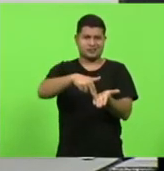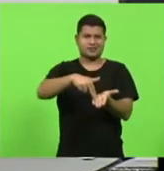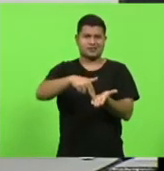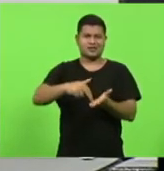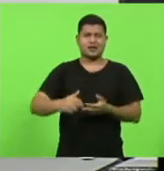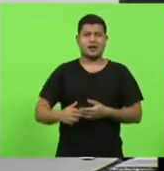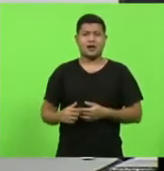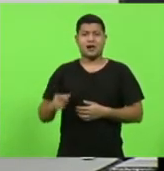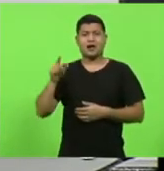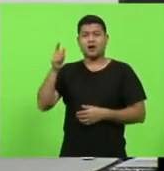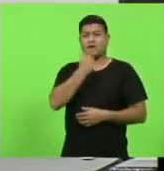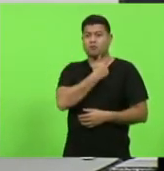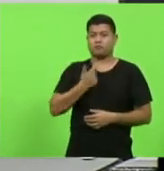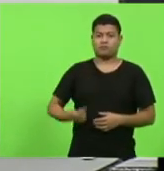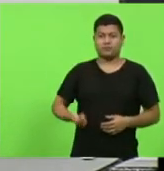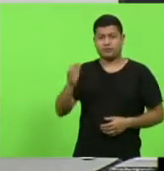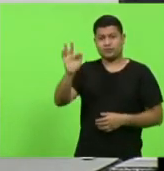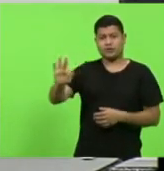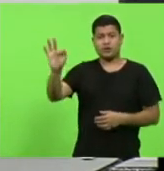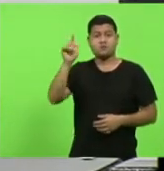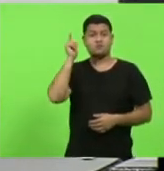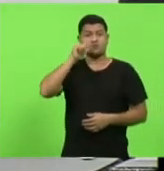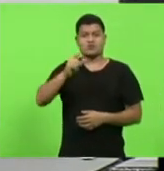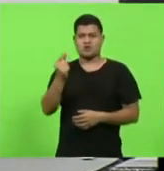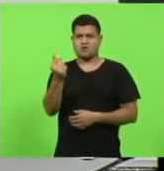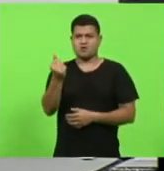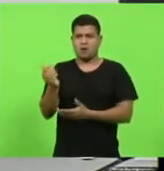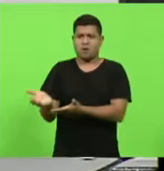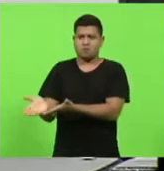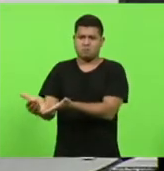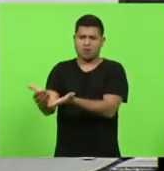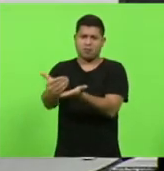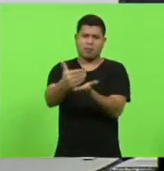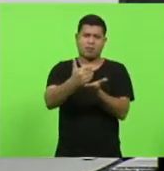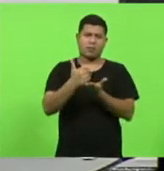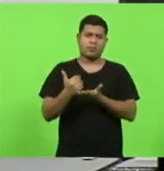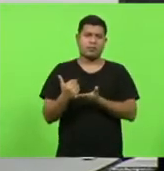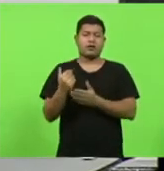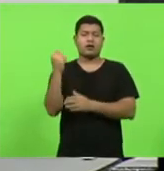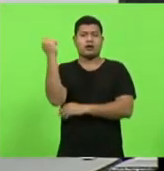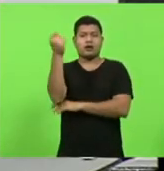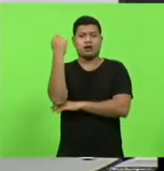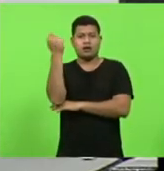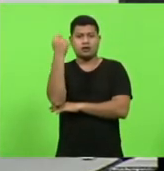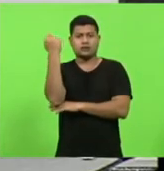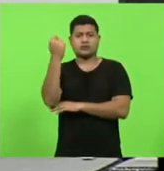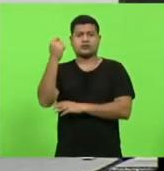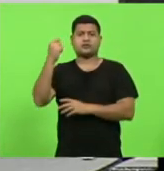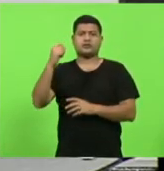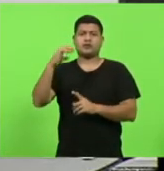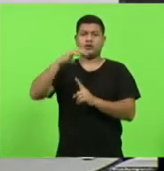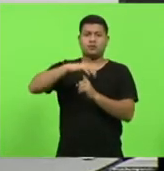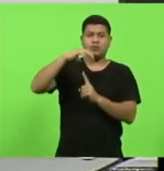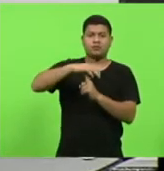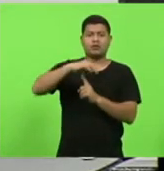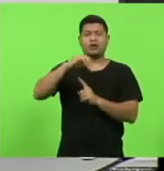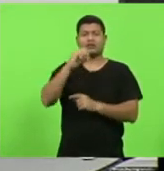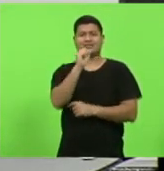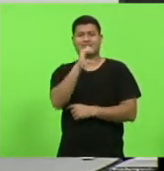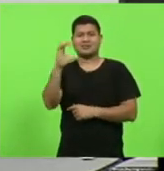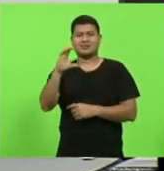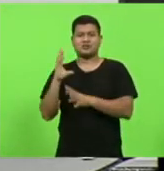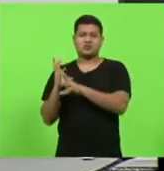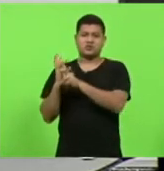O governo federal faturou com o estado de Santa Catarina, Rio Grande do Sul e Paraná R$1 bilhão e poucos